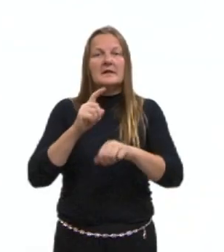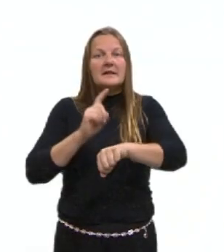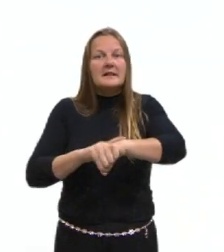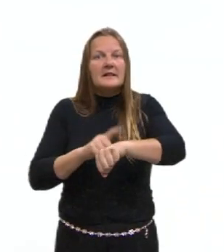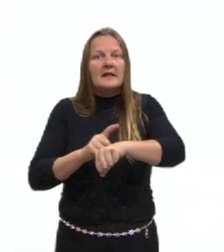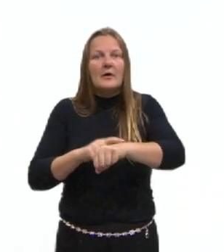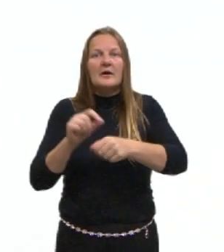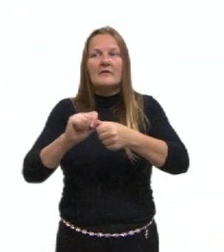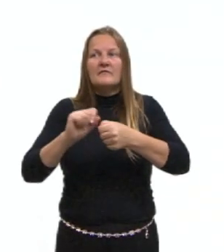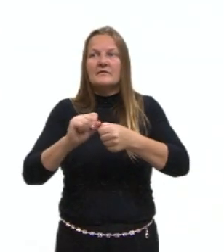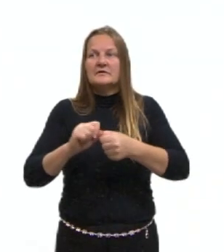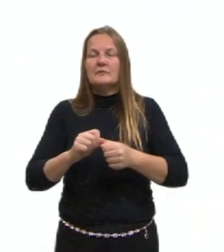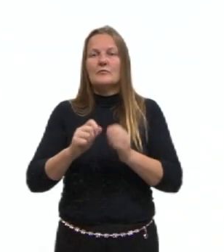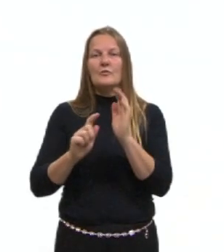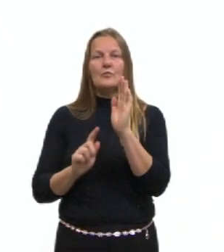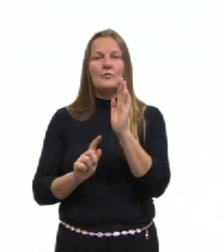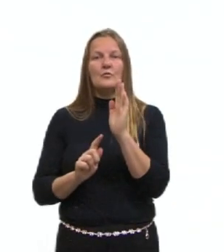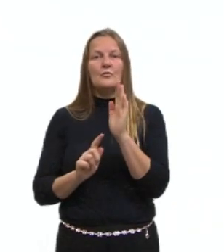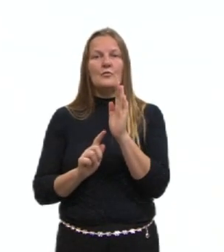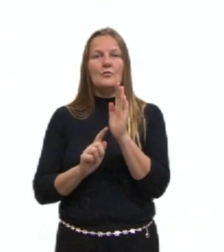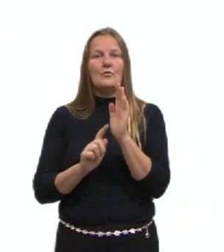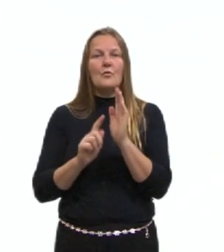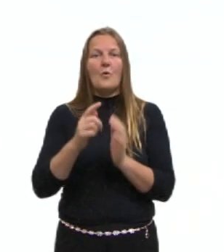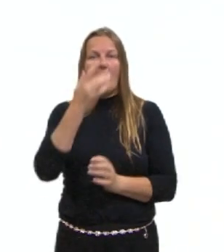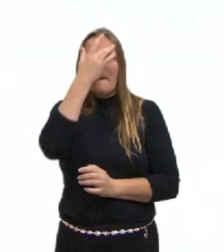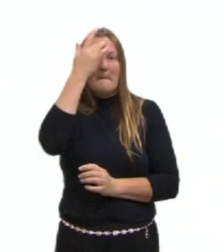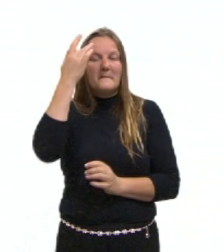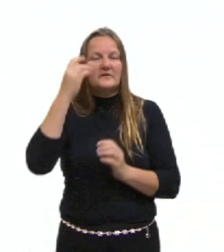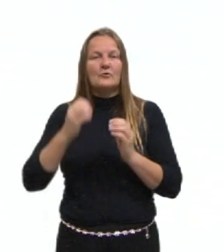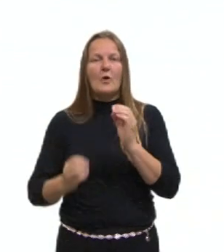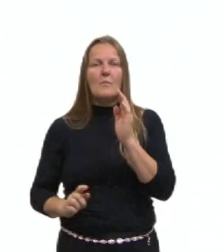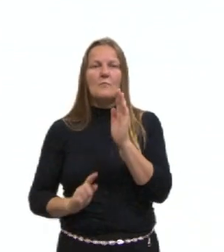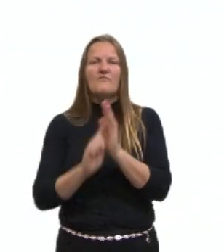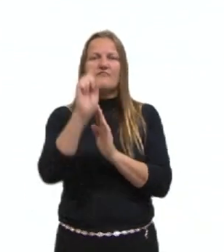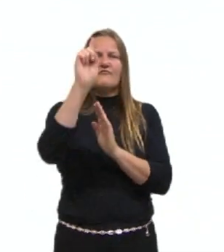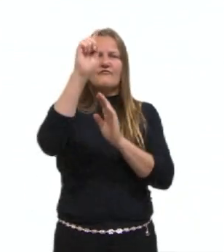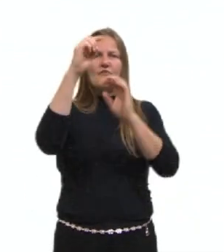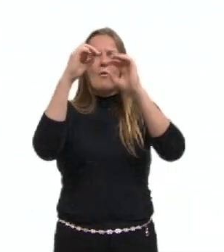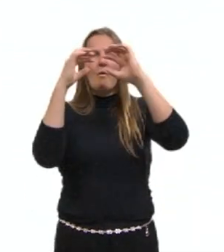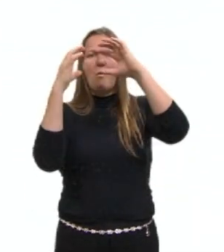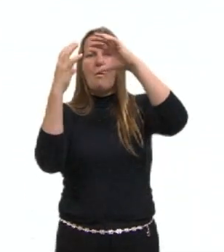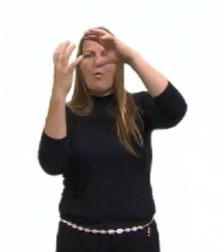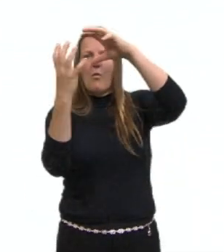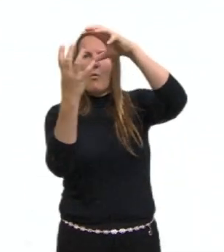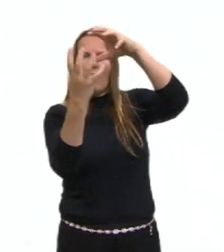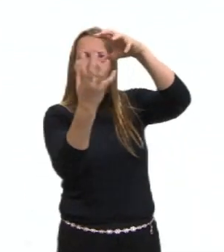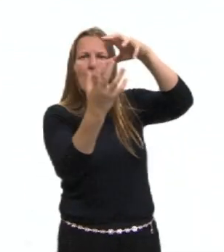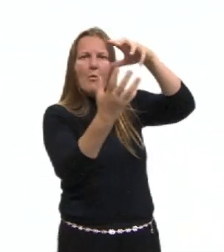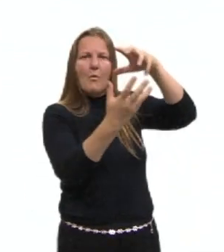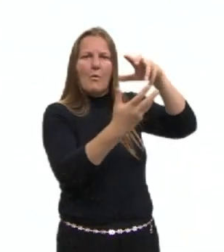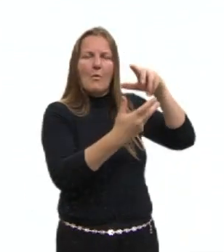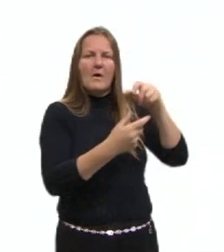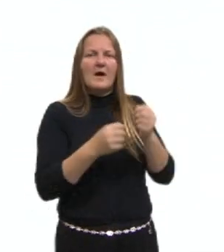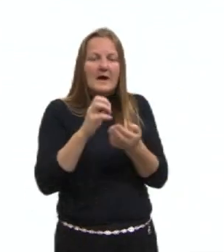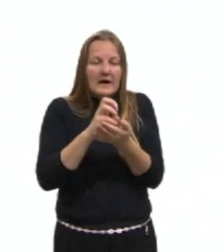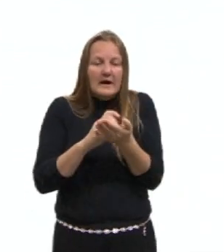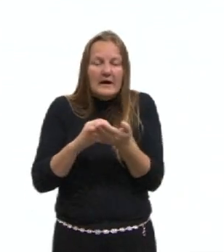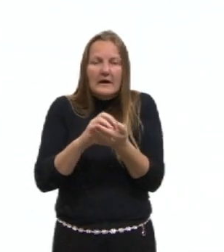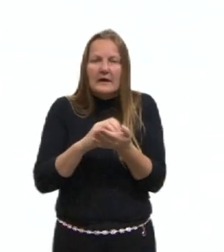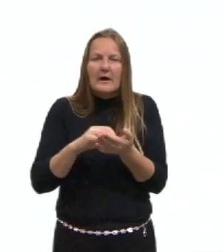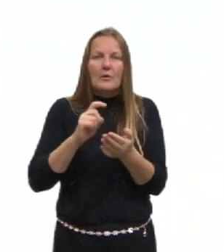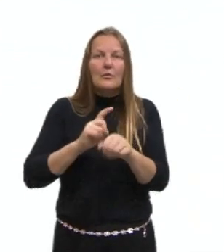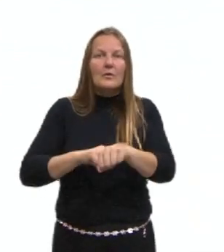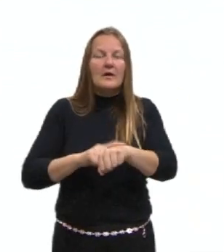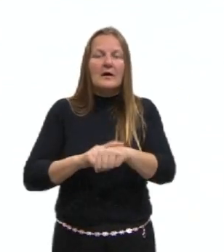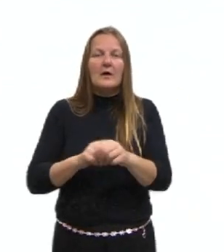foram fazer então, o lançamento do primeiro homem em órbita, né, que eles foram fazer um teste, ela teve que calcular na hora